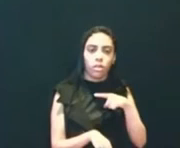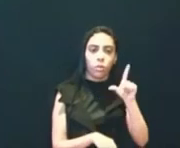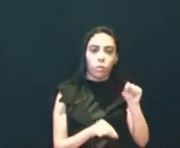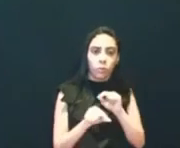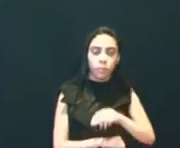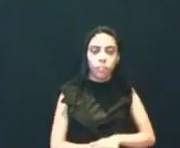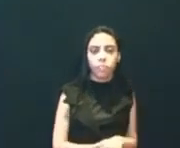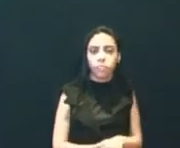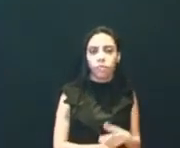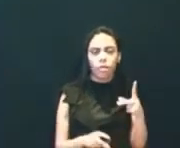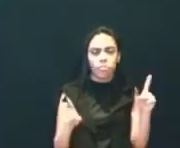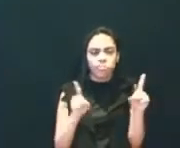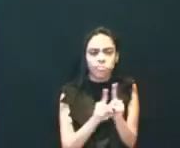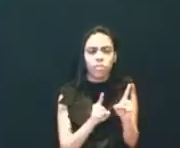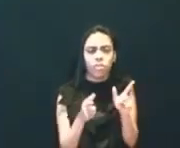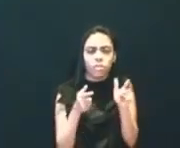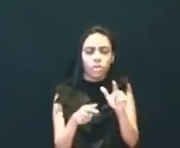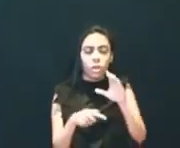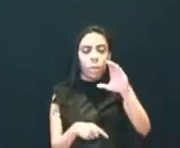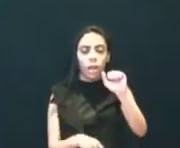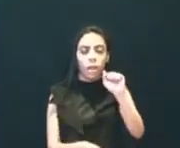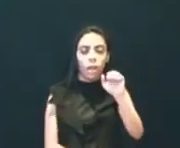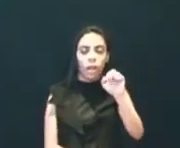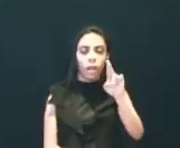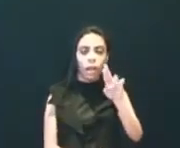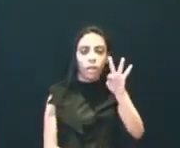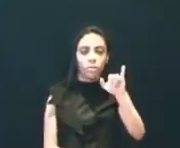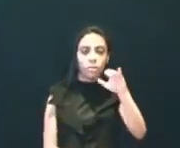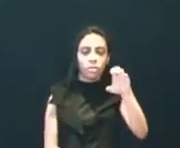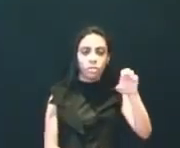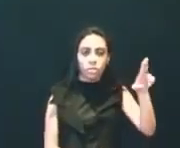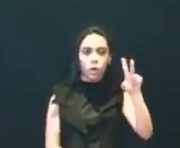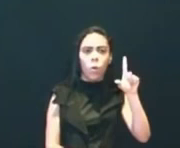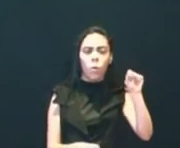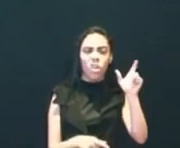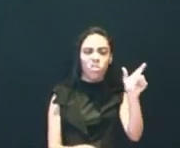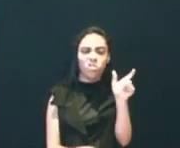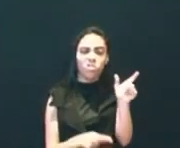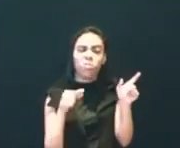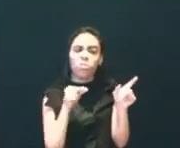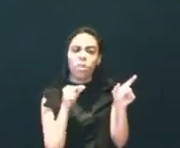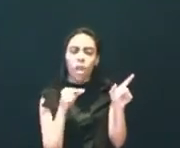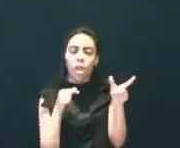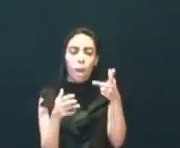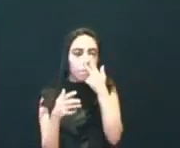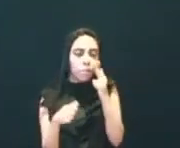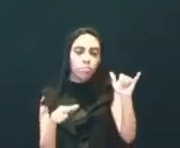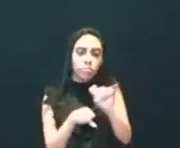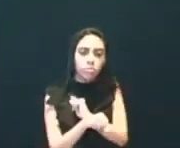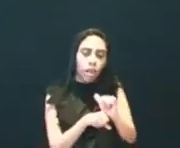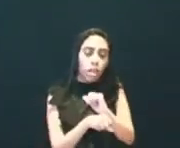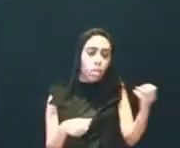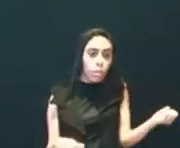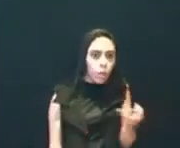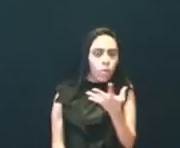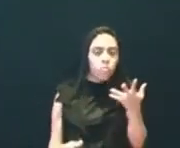que a gente vai abreviar de CAR-T-cell. Então, a estratégia do CAR-T-cell é uma estratégia muito recente,